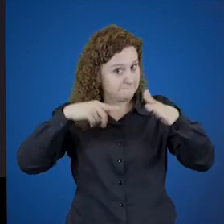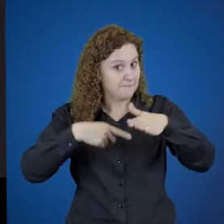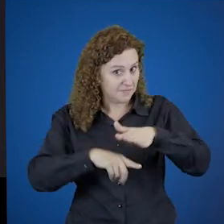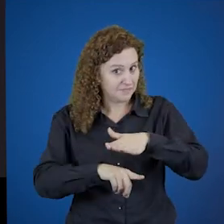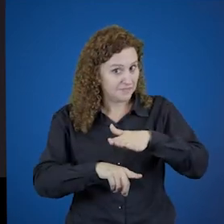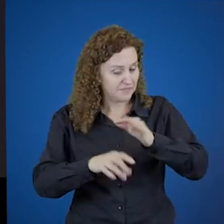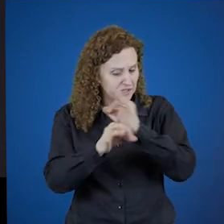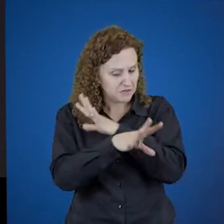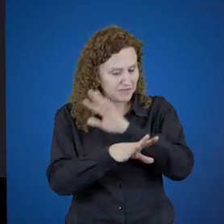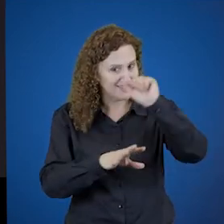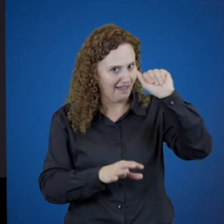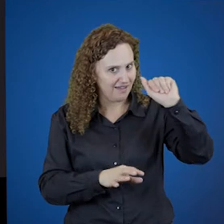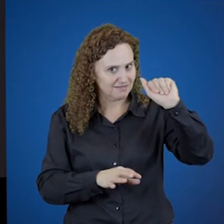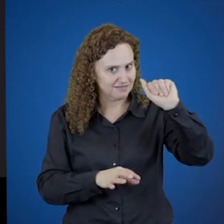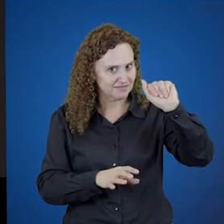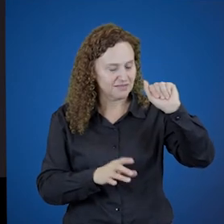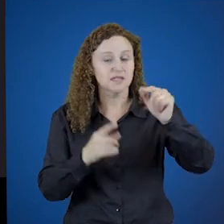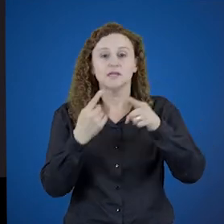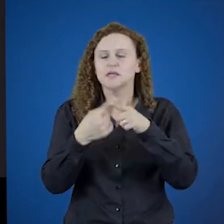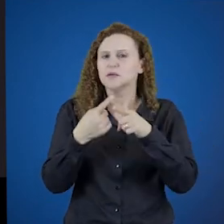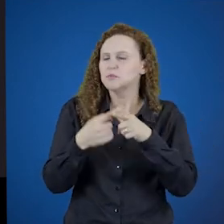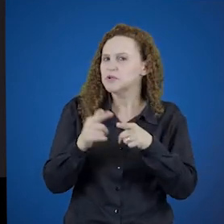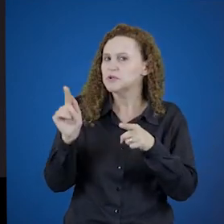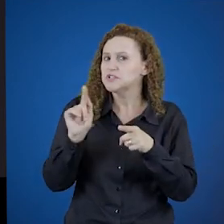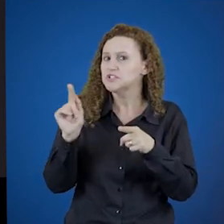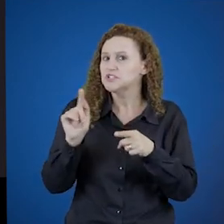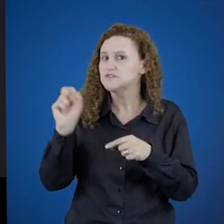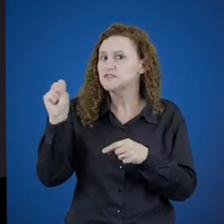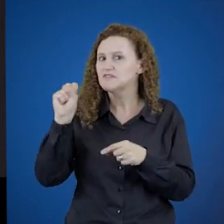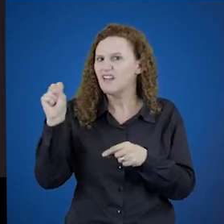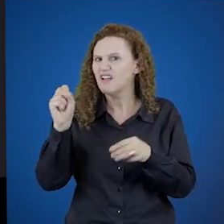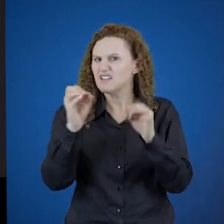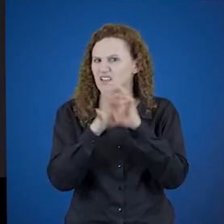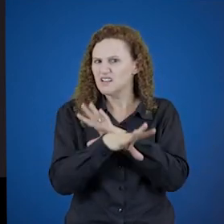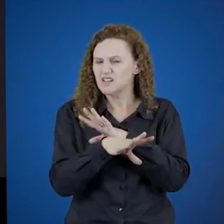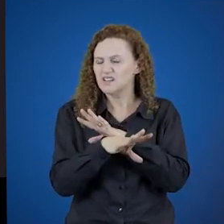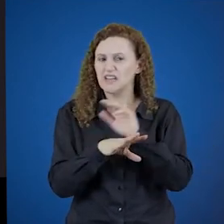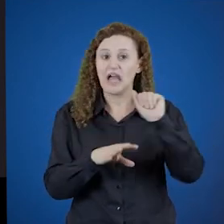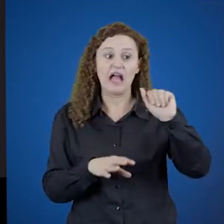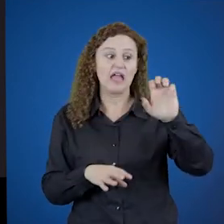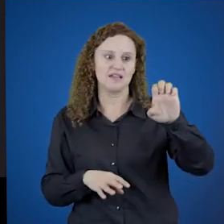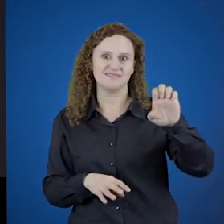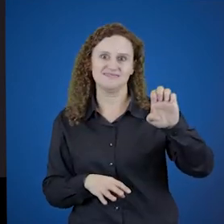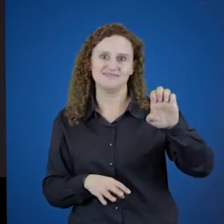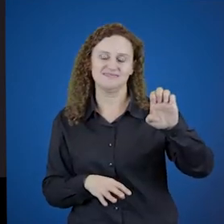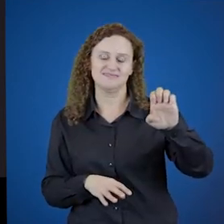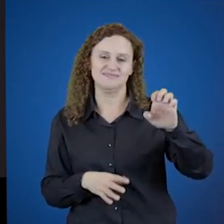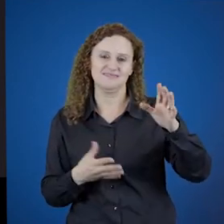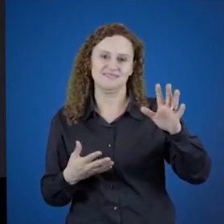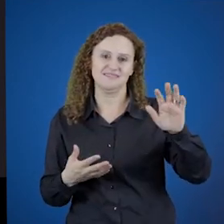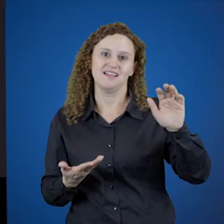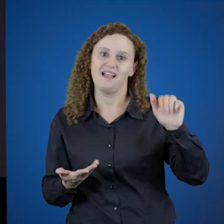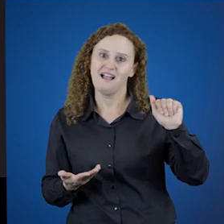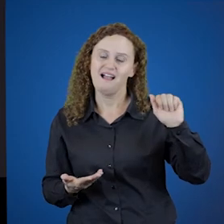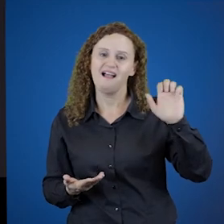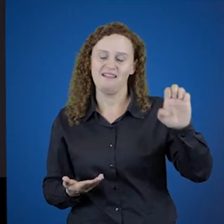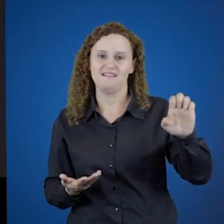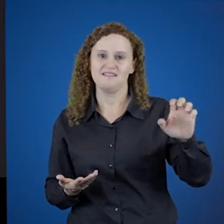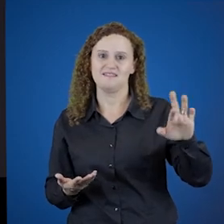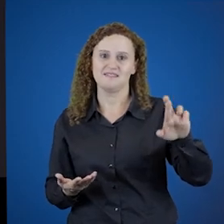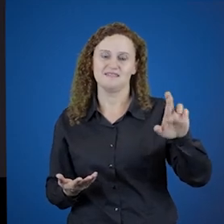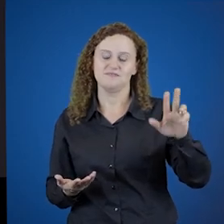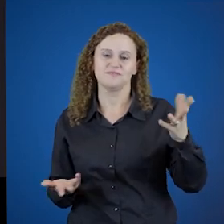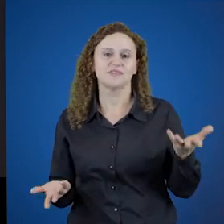declinação porque terminem ar e porque o genitivo singular termina em aí portanto